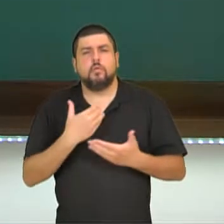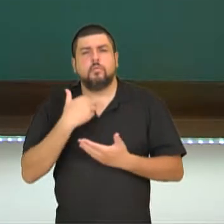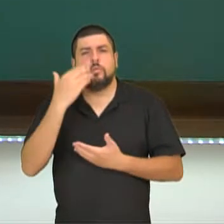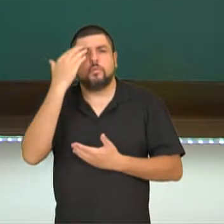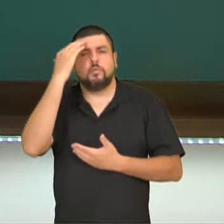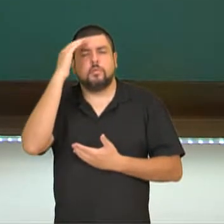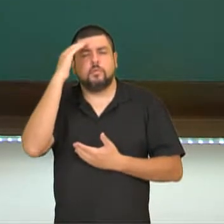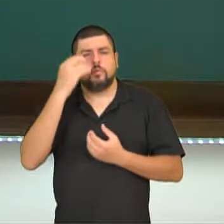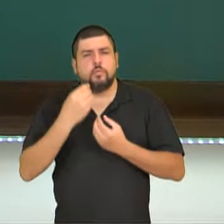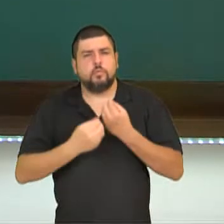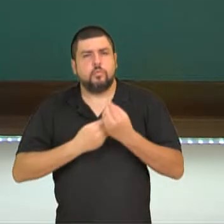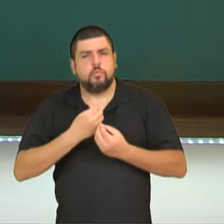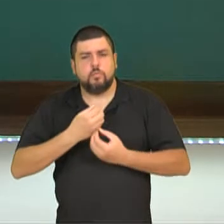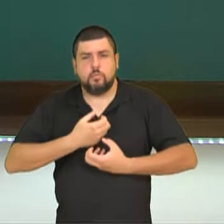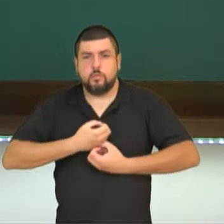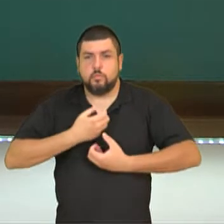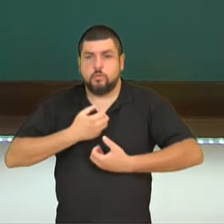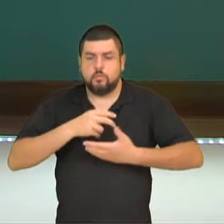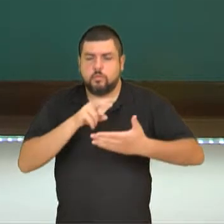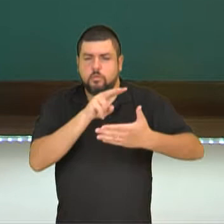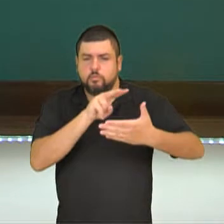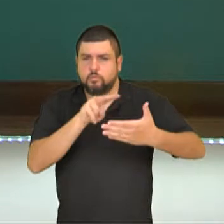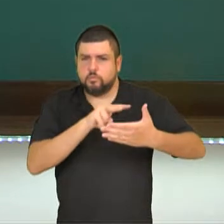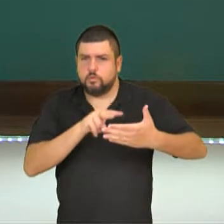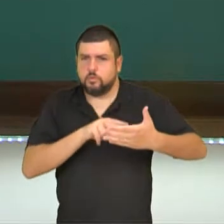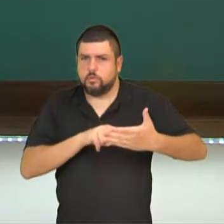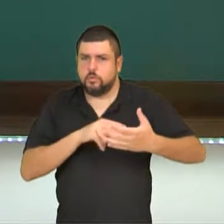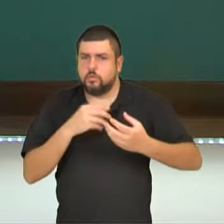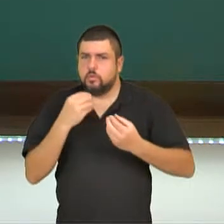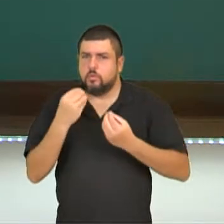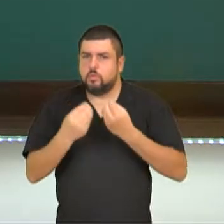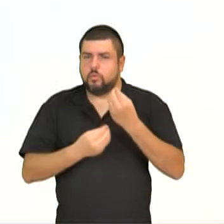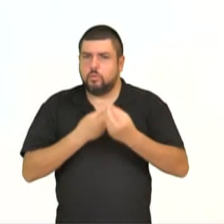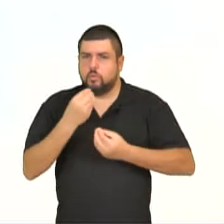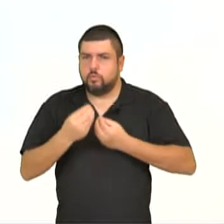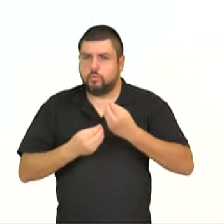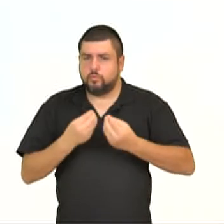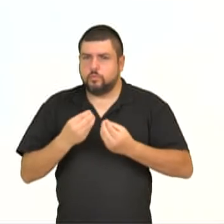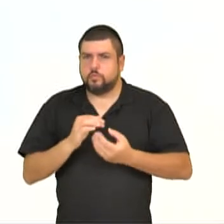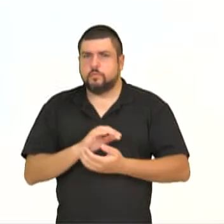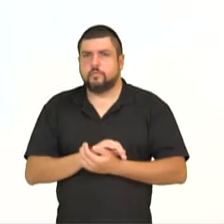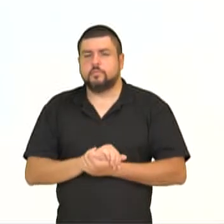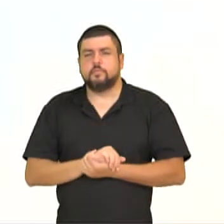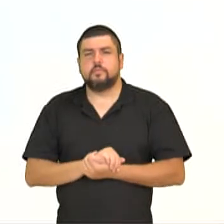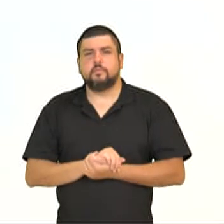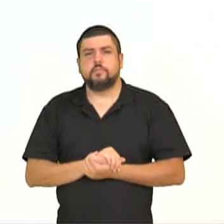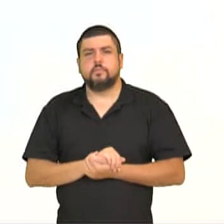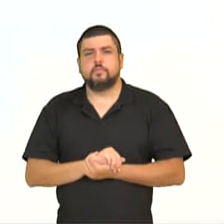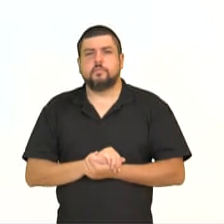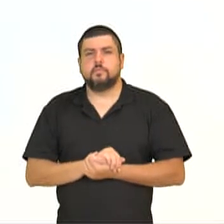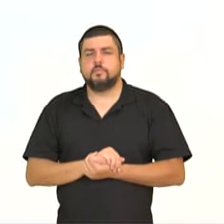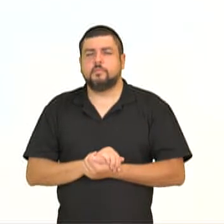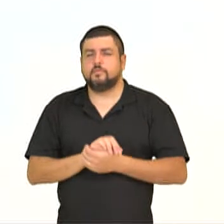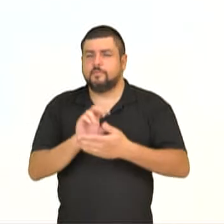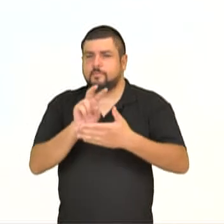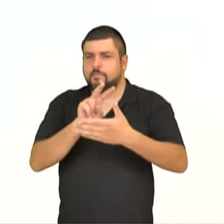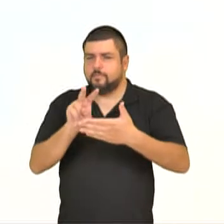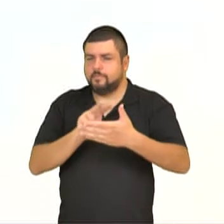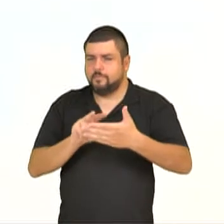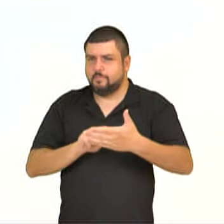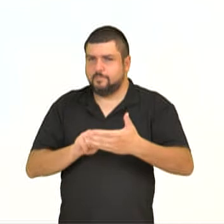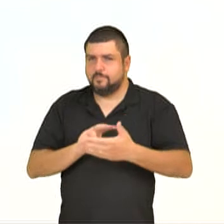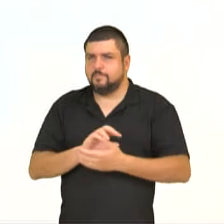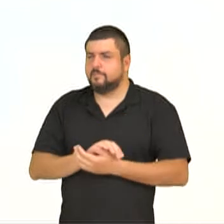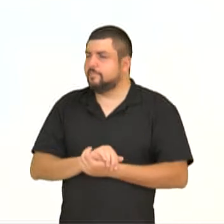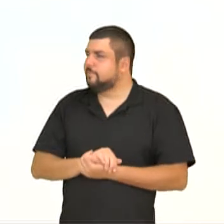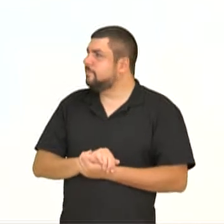melhor essa questão da intertextualidade. Aqui, ó. Vamos a ler Instantes de